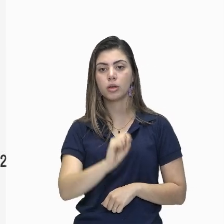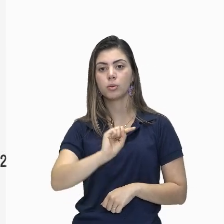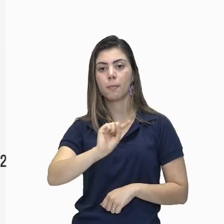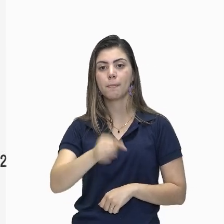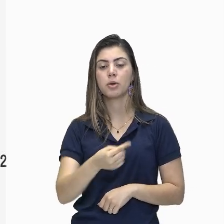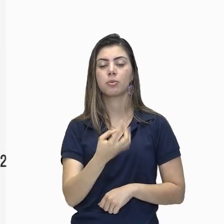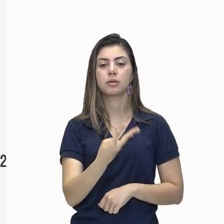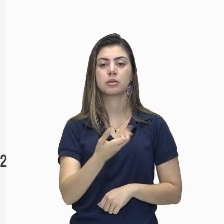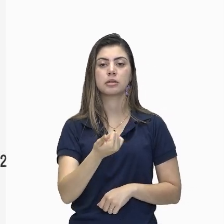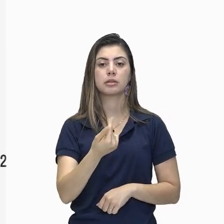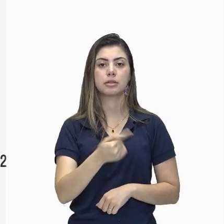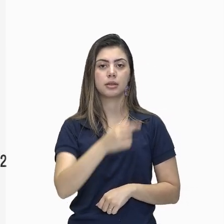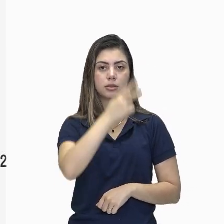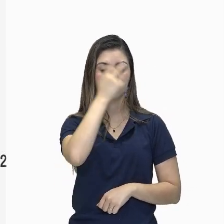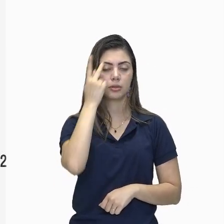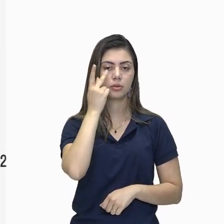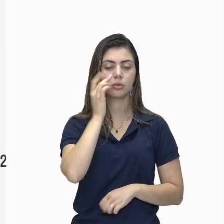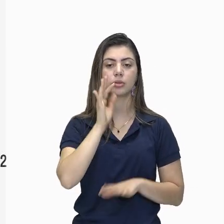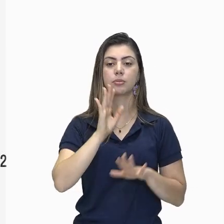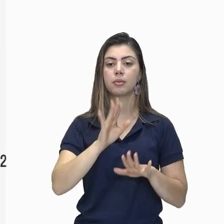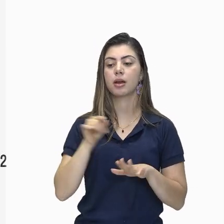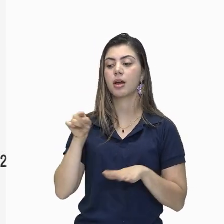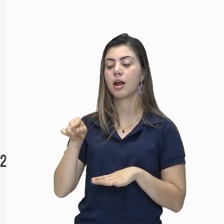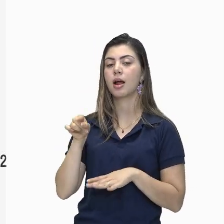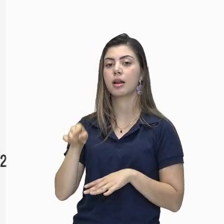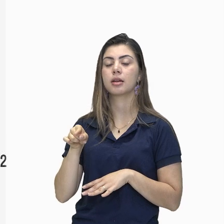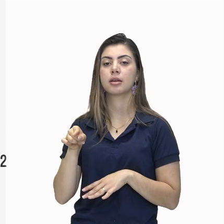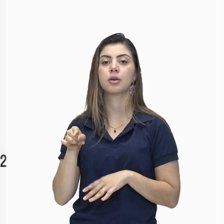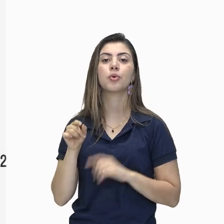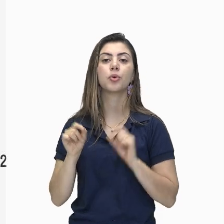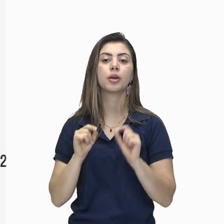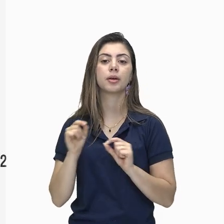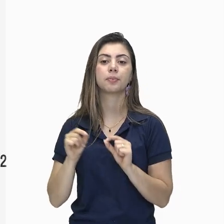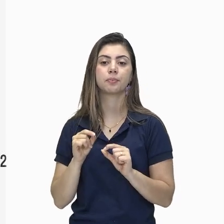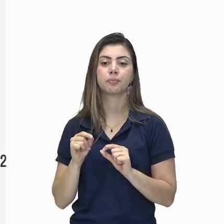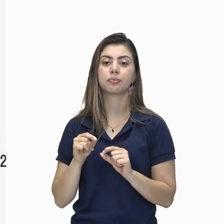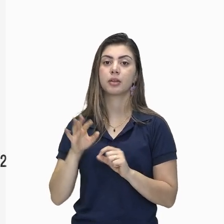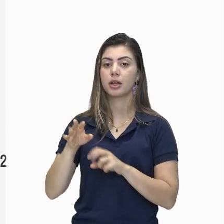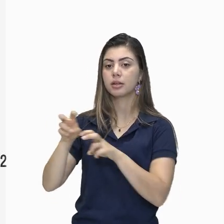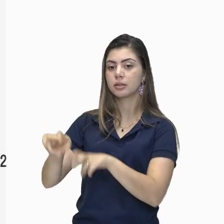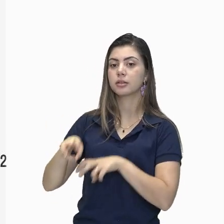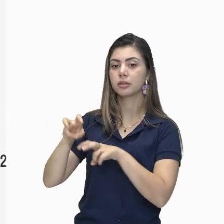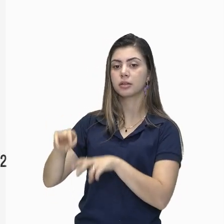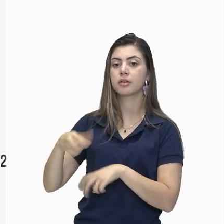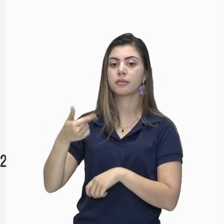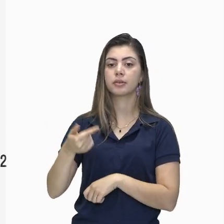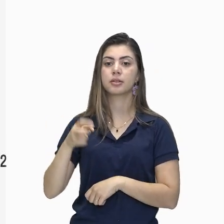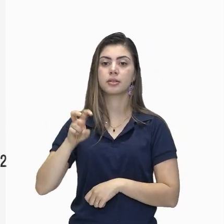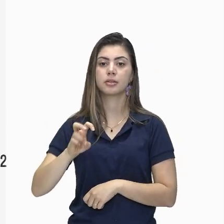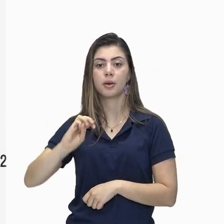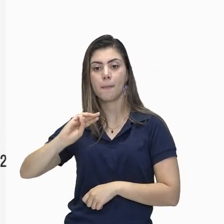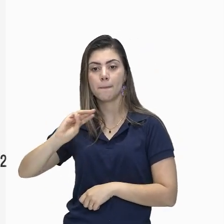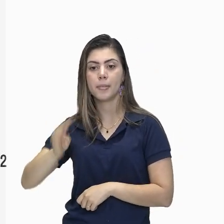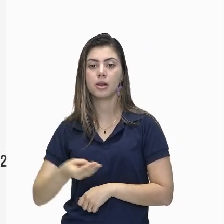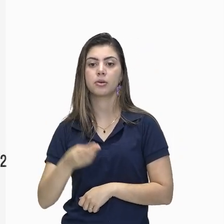177.508.417 pessoas, e com uma população rural de